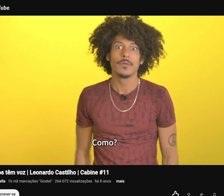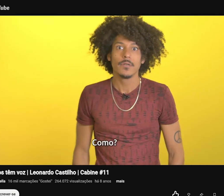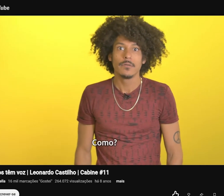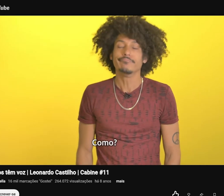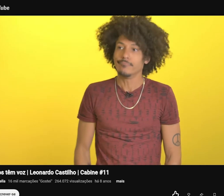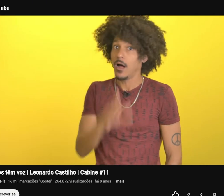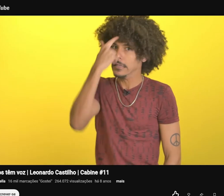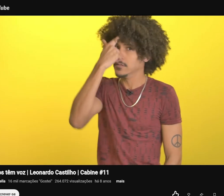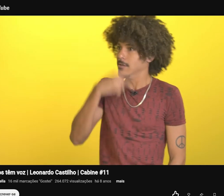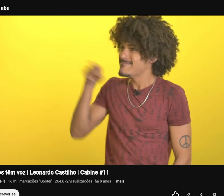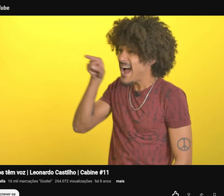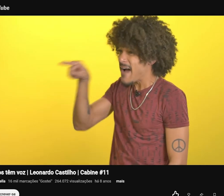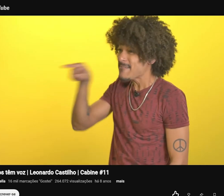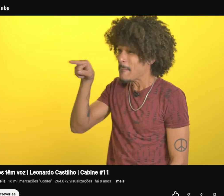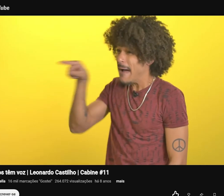Como?